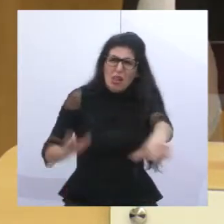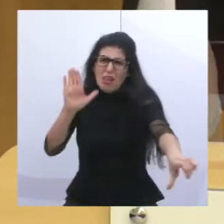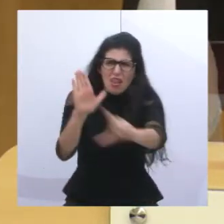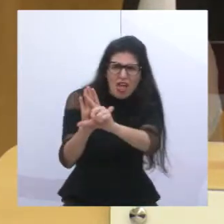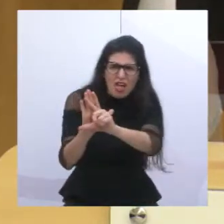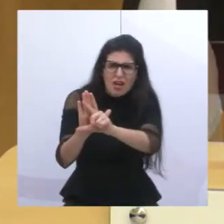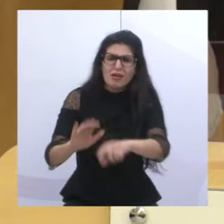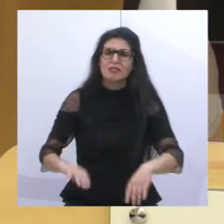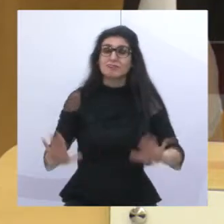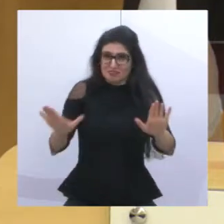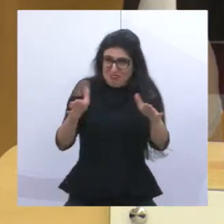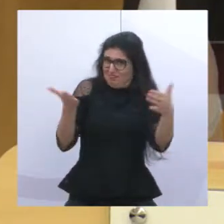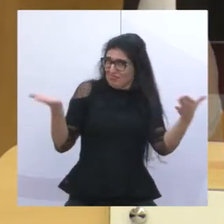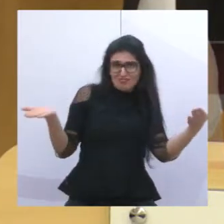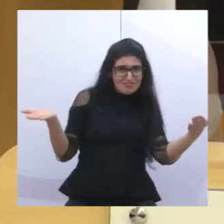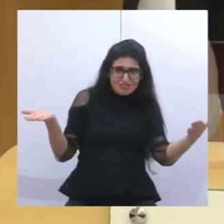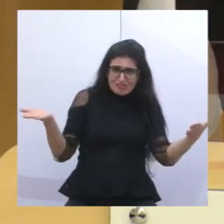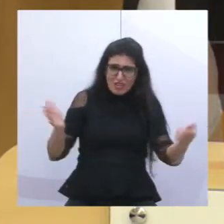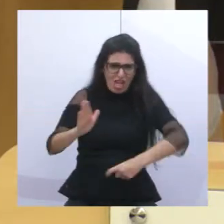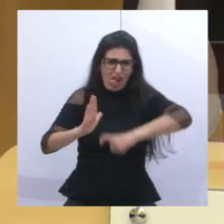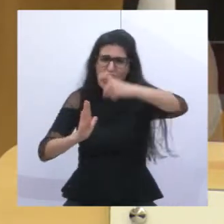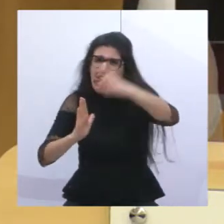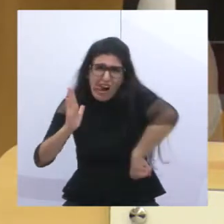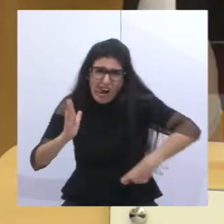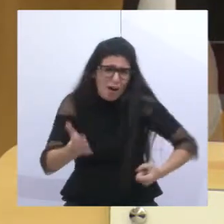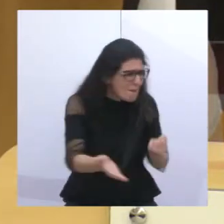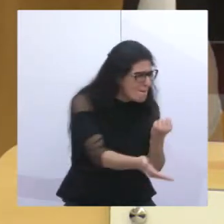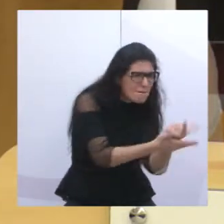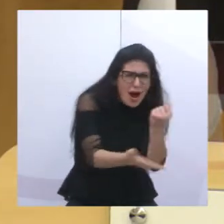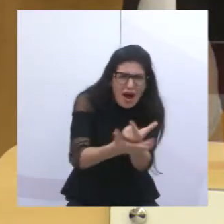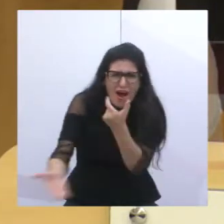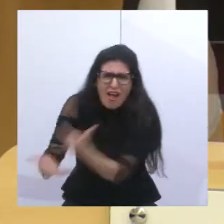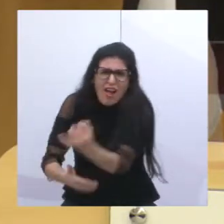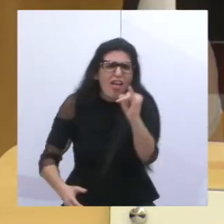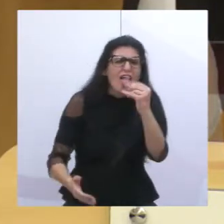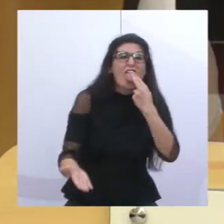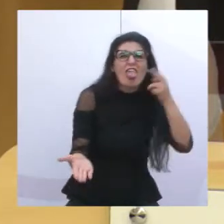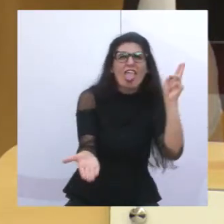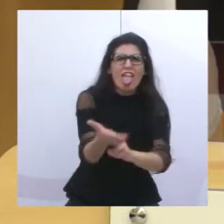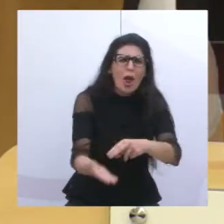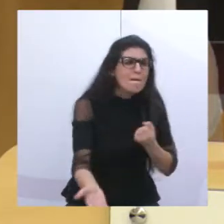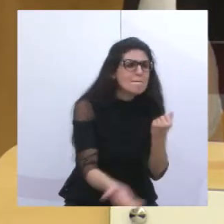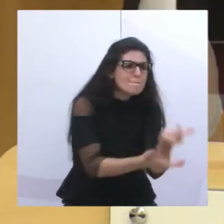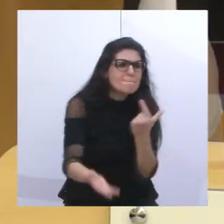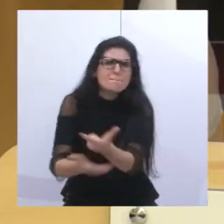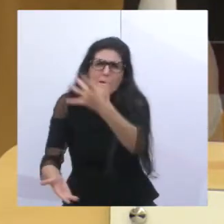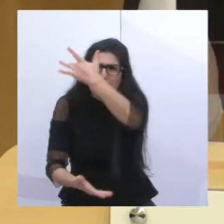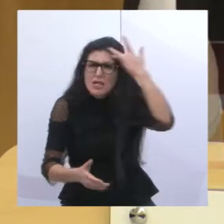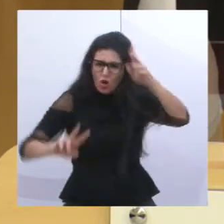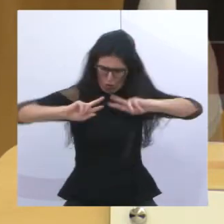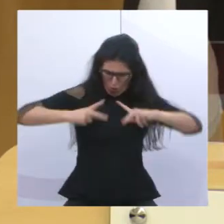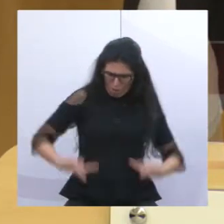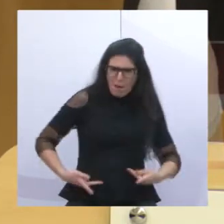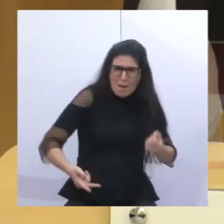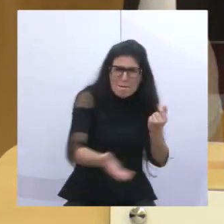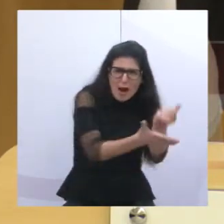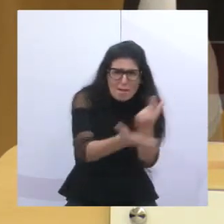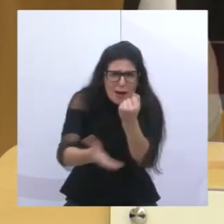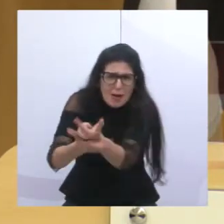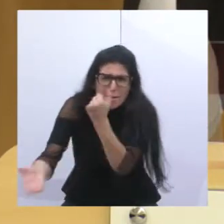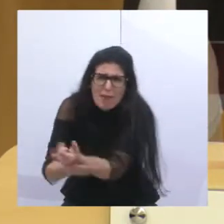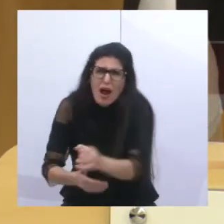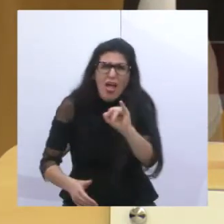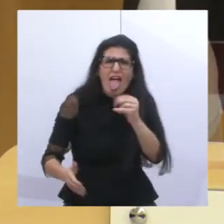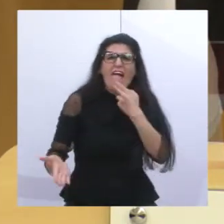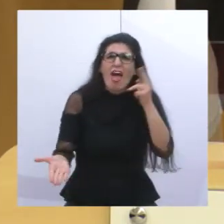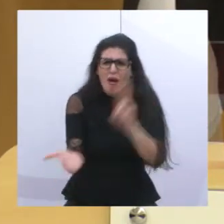Veja a carga tributária que a gente paga, quantos impostos nós pagamos, gente. O povo não aguenta mais